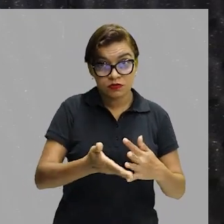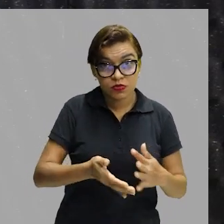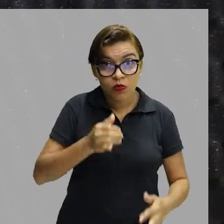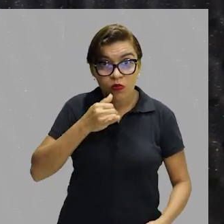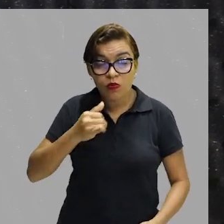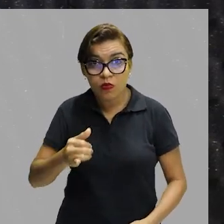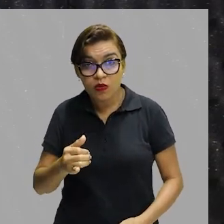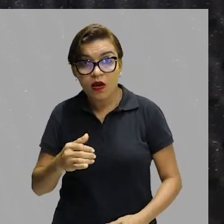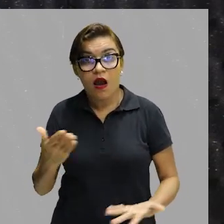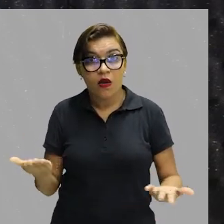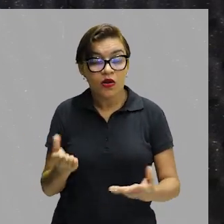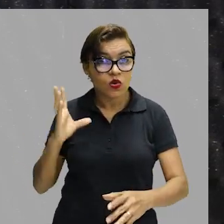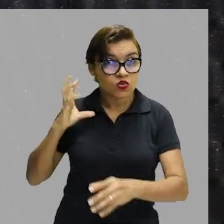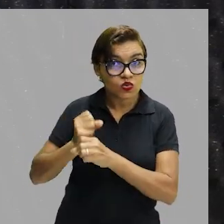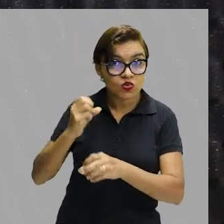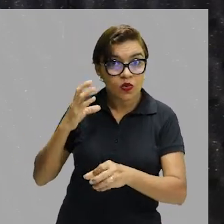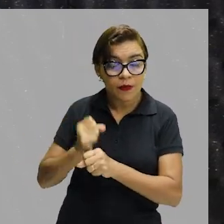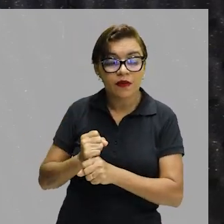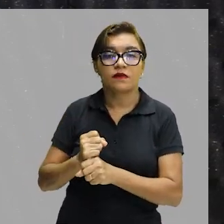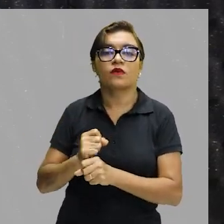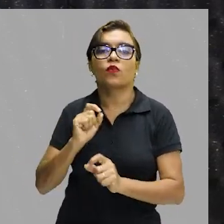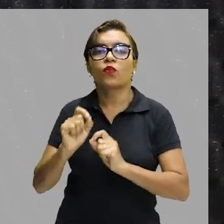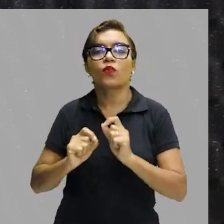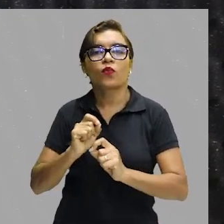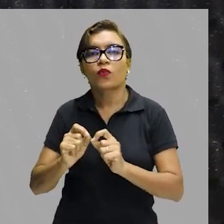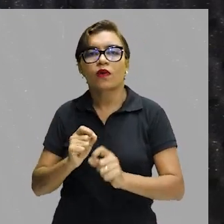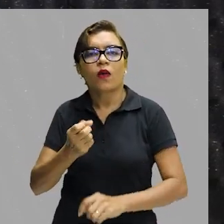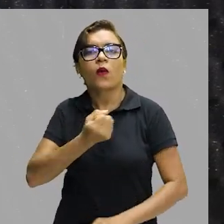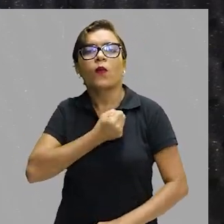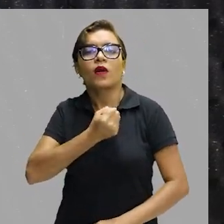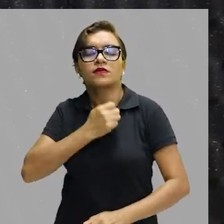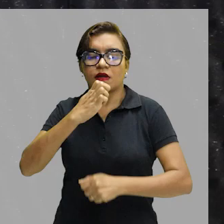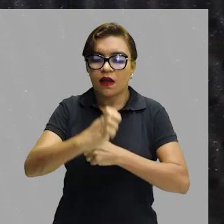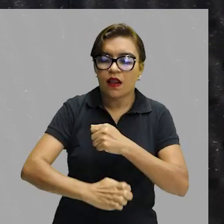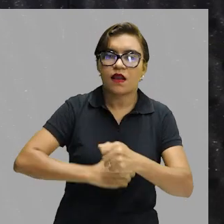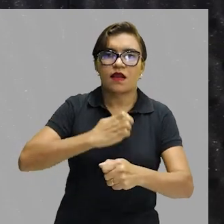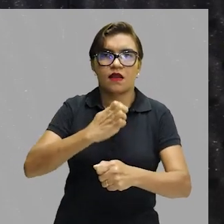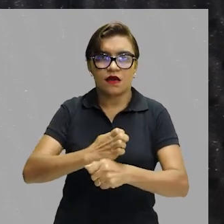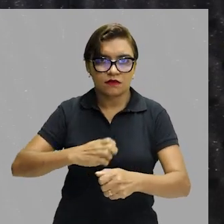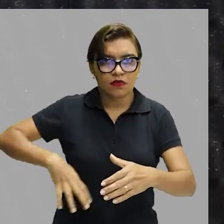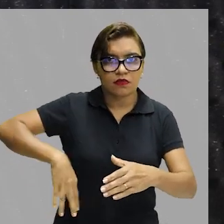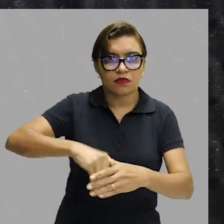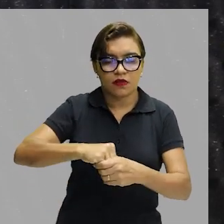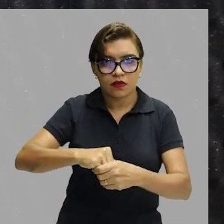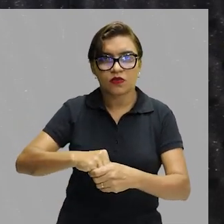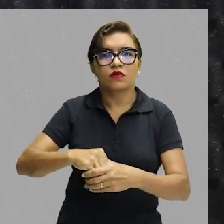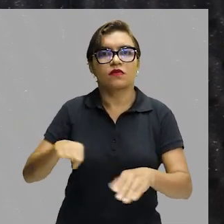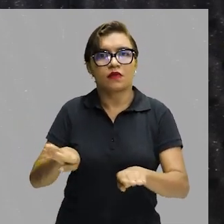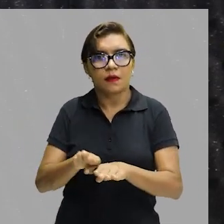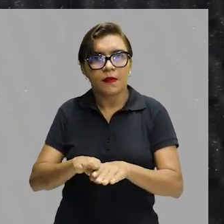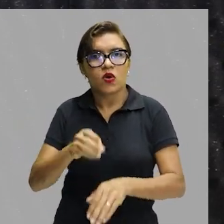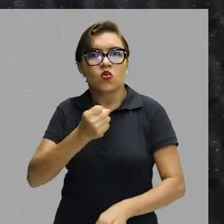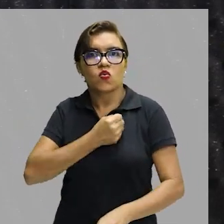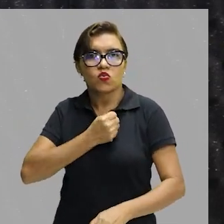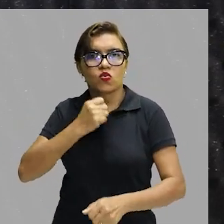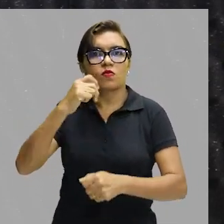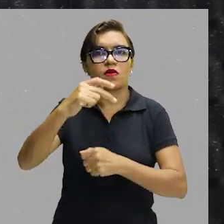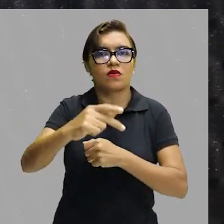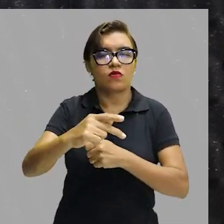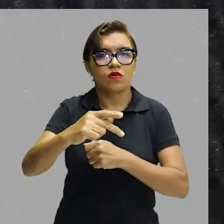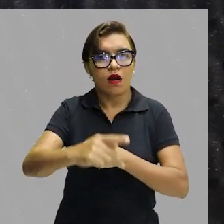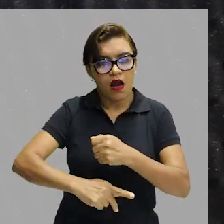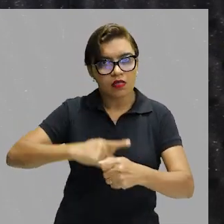nós vamos somar os expoentes, que vai me dar a quantidade de elétrons e, por final, o número atômico. Somando